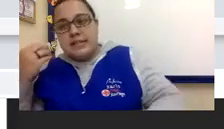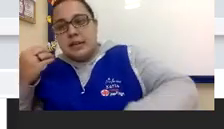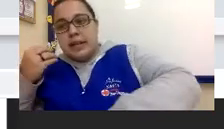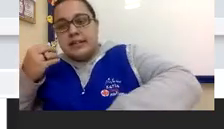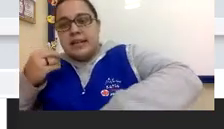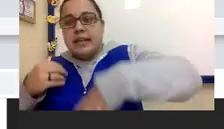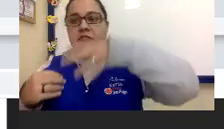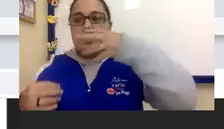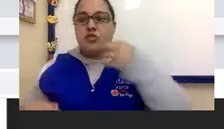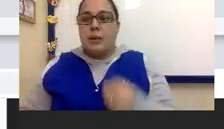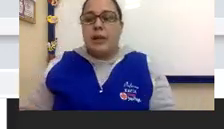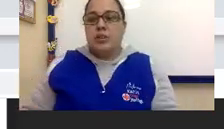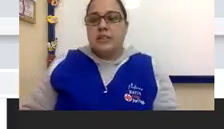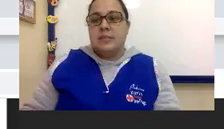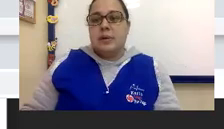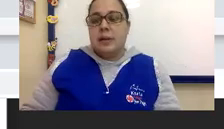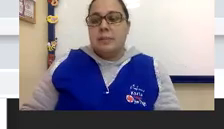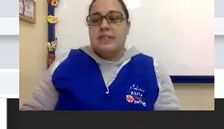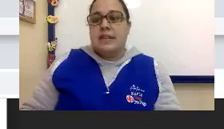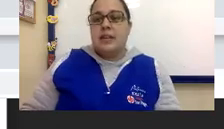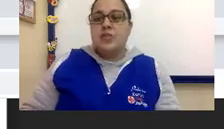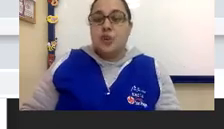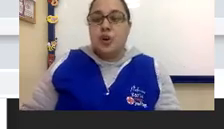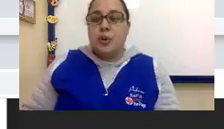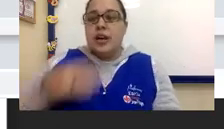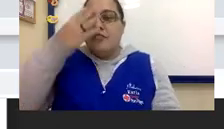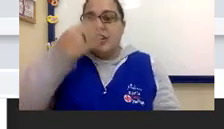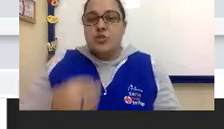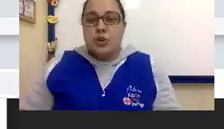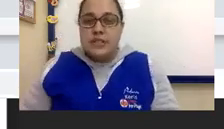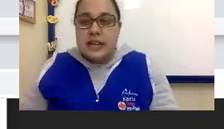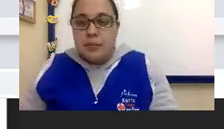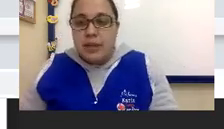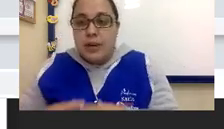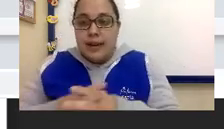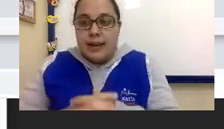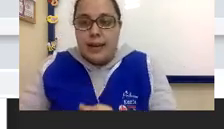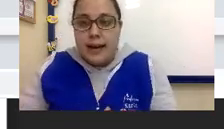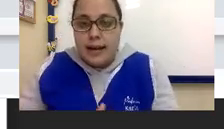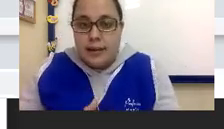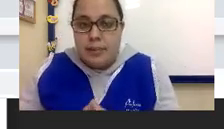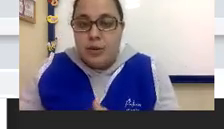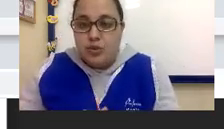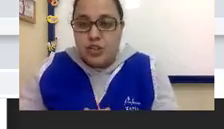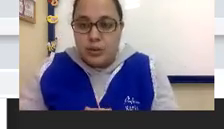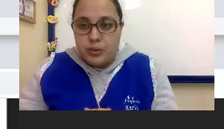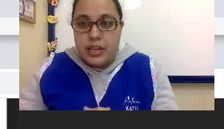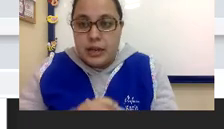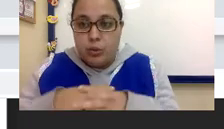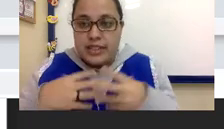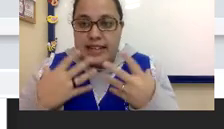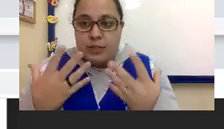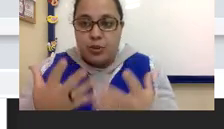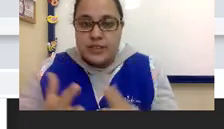pela enzima lá da saliva, passou lá pela outra enzima, a pepsina lá do estômago, fez todo esse caminho. E aí, para onde o